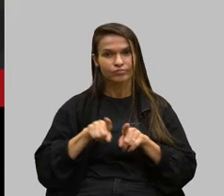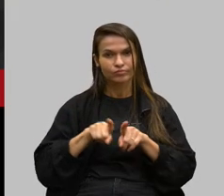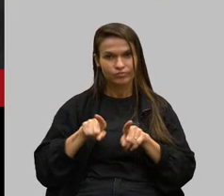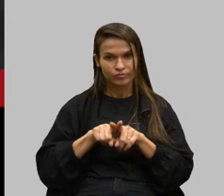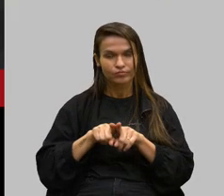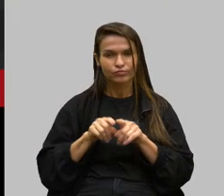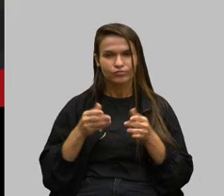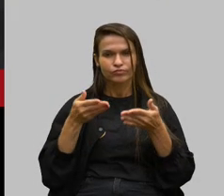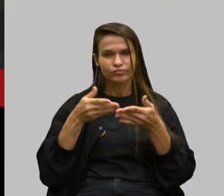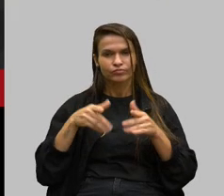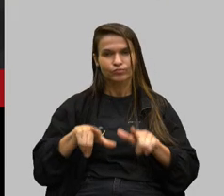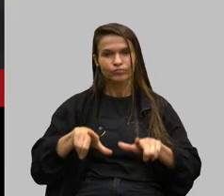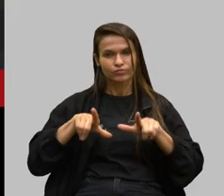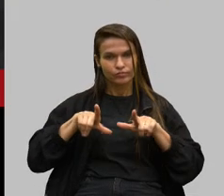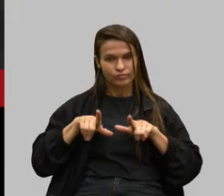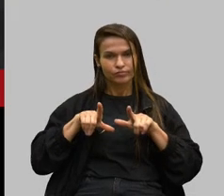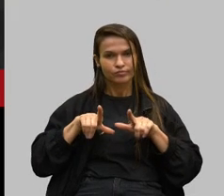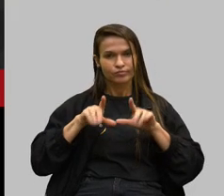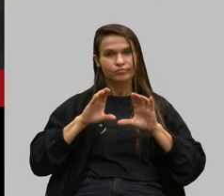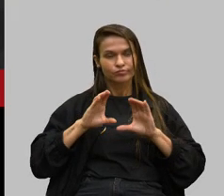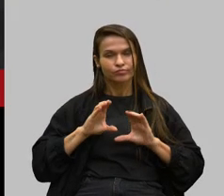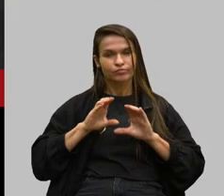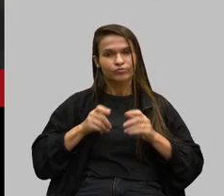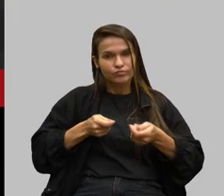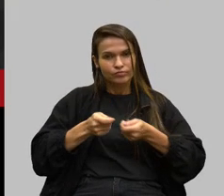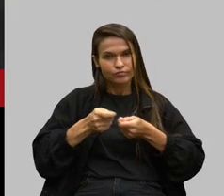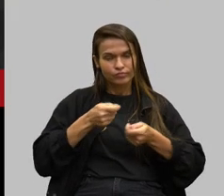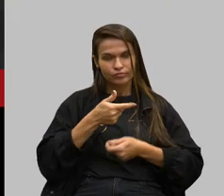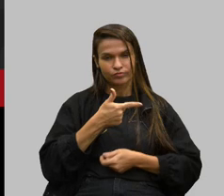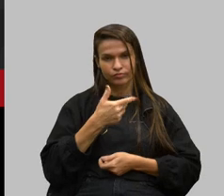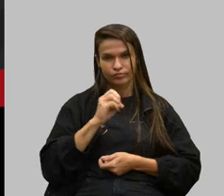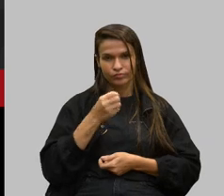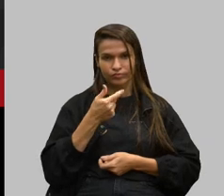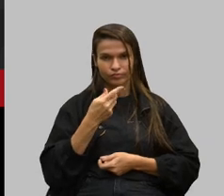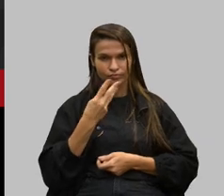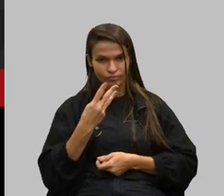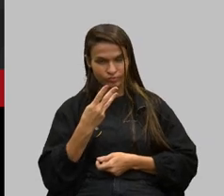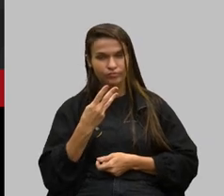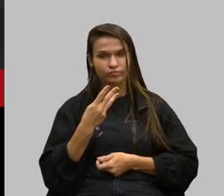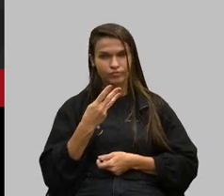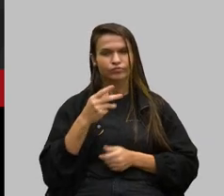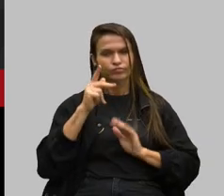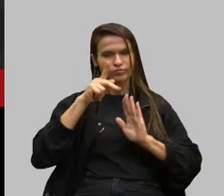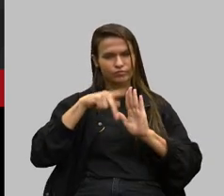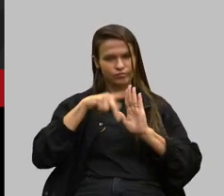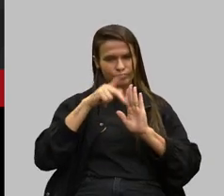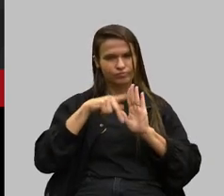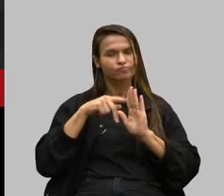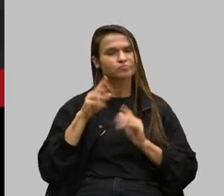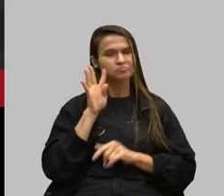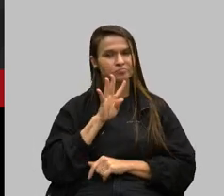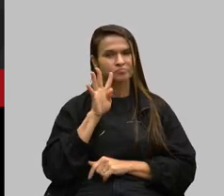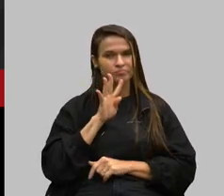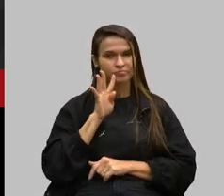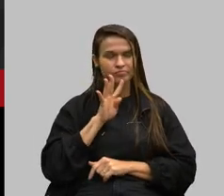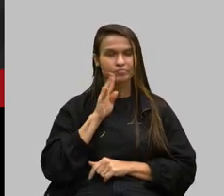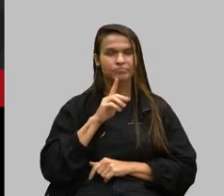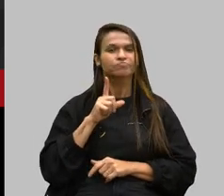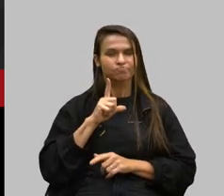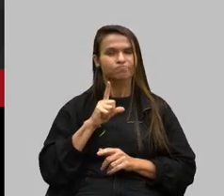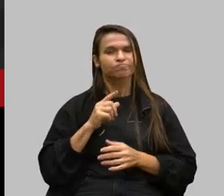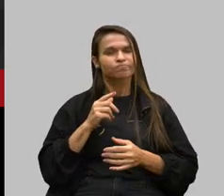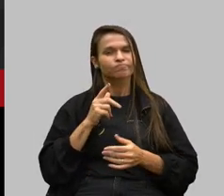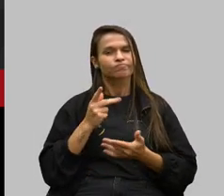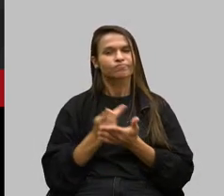honrosa no prêmio destaques do controle de 2023 é um foi um um projeto super bacana que que vem dando muito